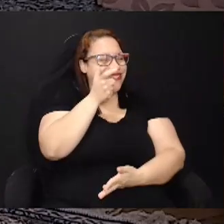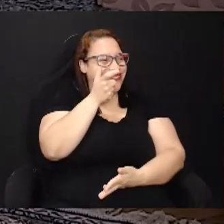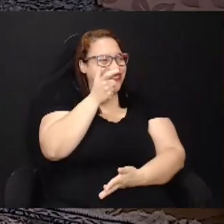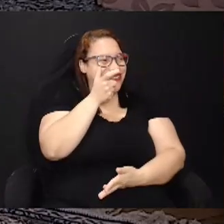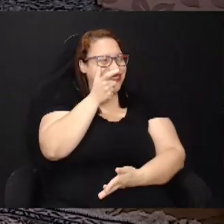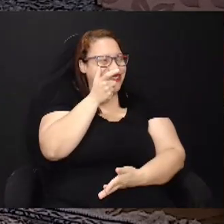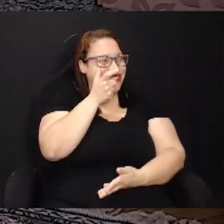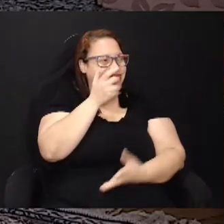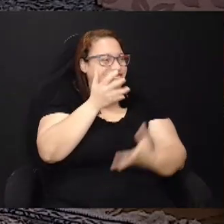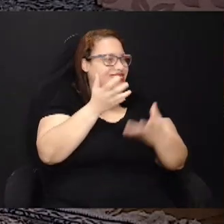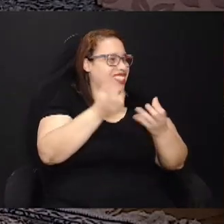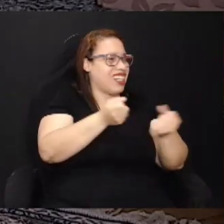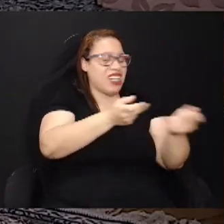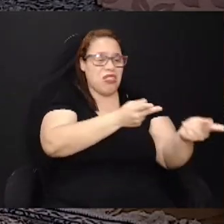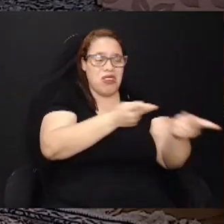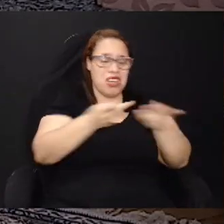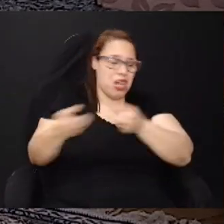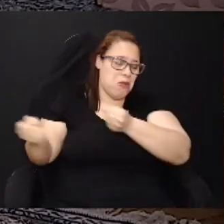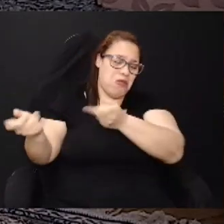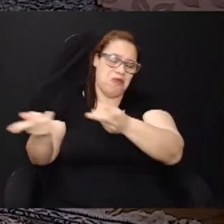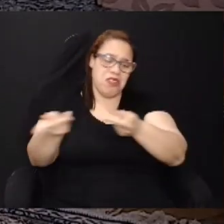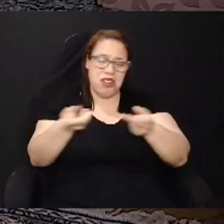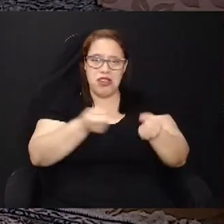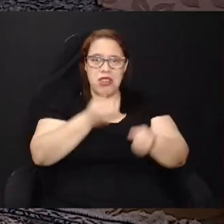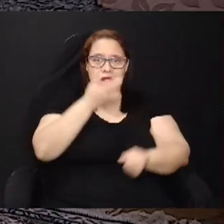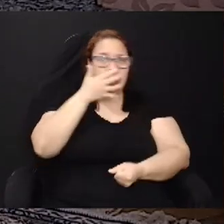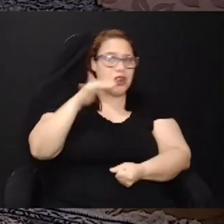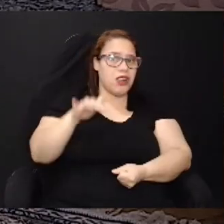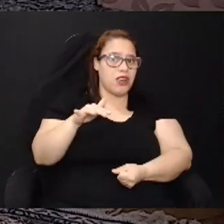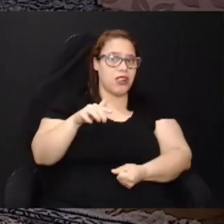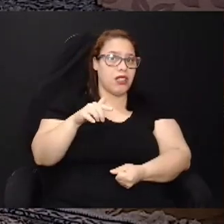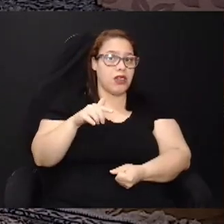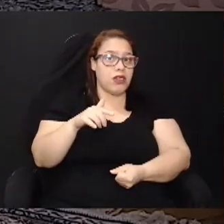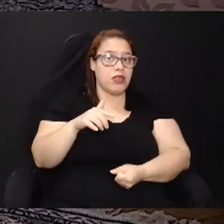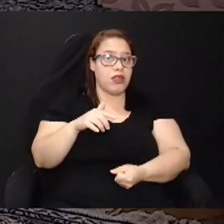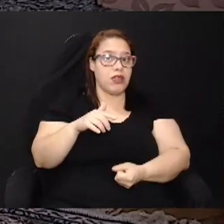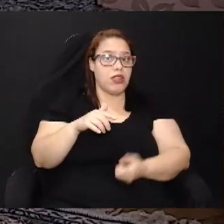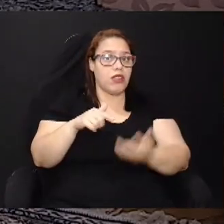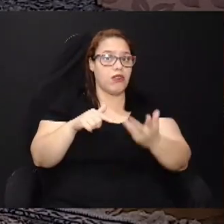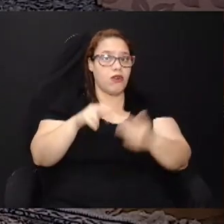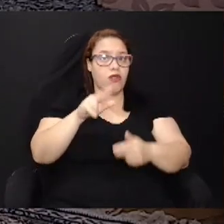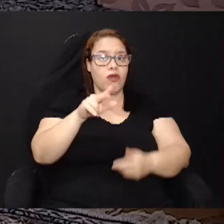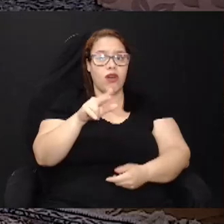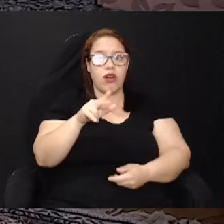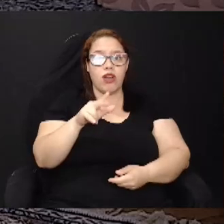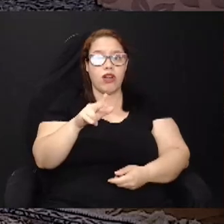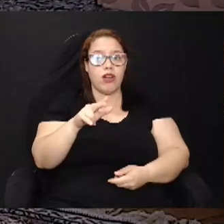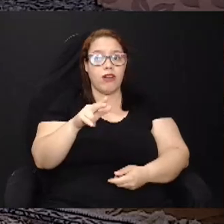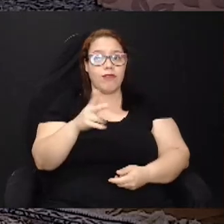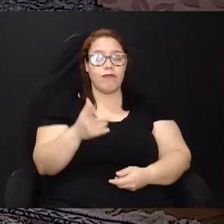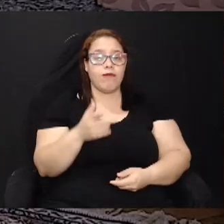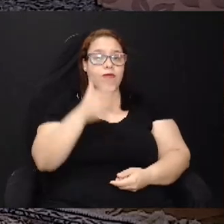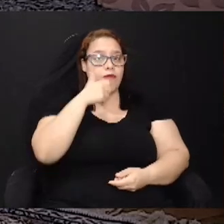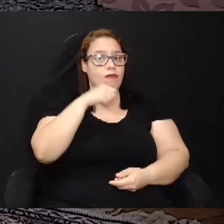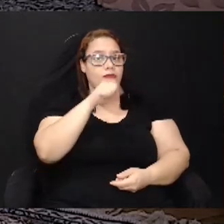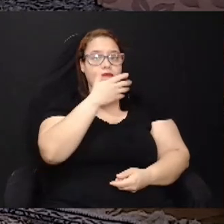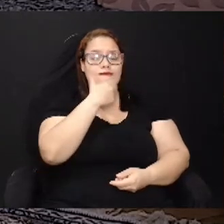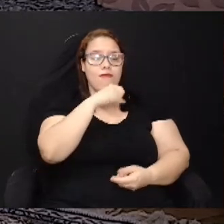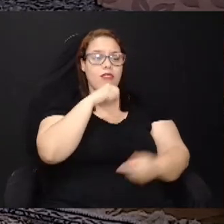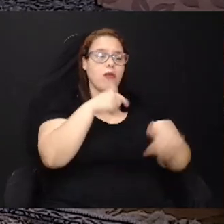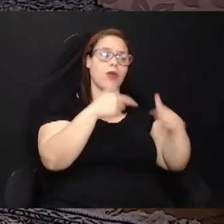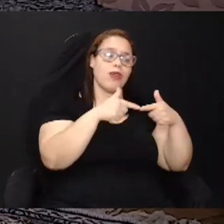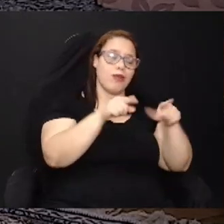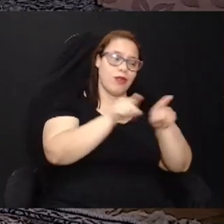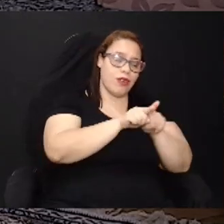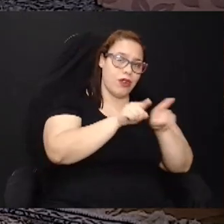visita. Pega uma criança que tem vários irmãozinhos e muitas vezes o pai e a mãe estão trabalhando também. Então eles não